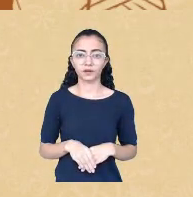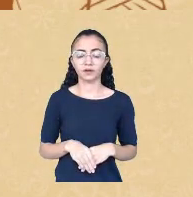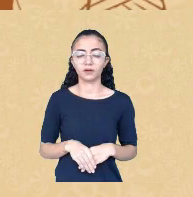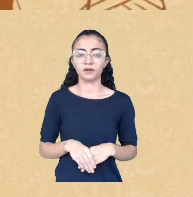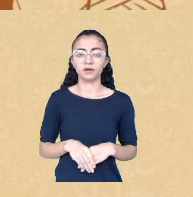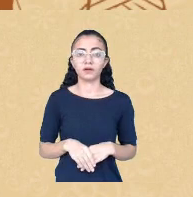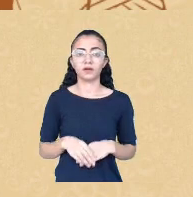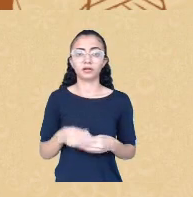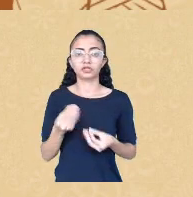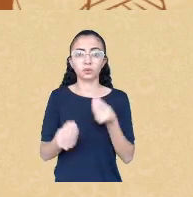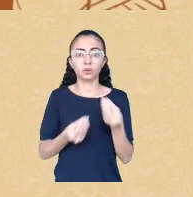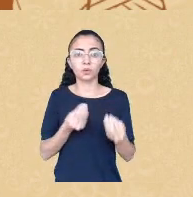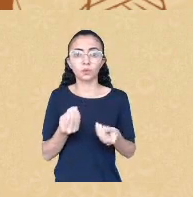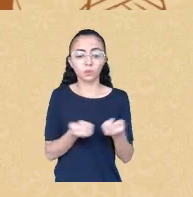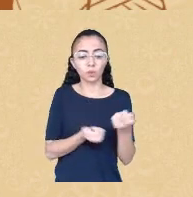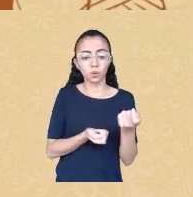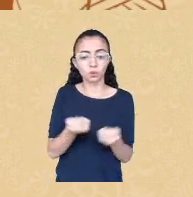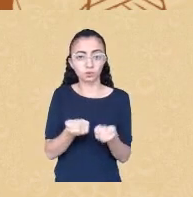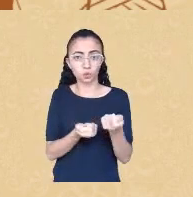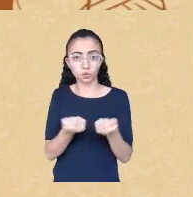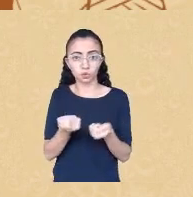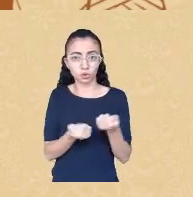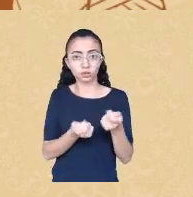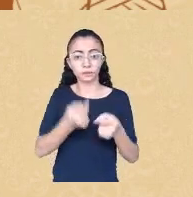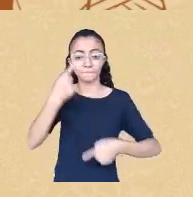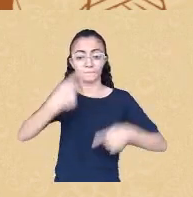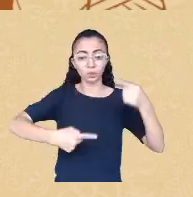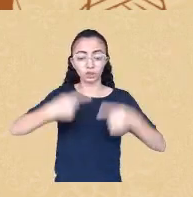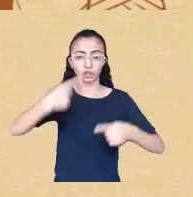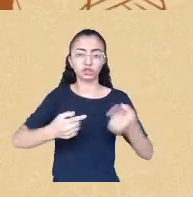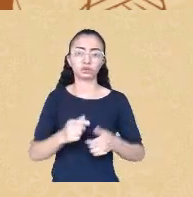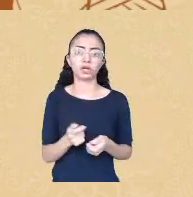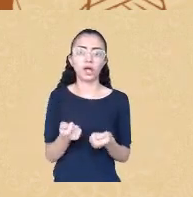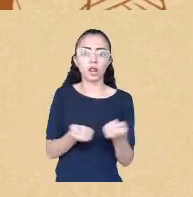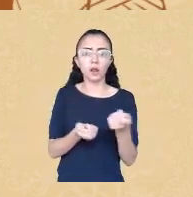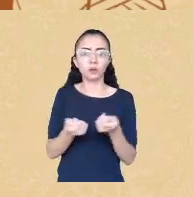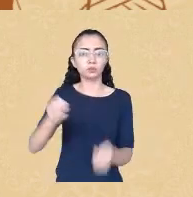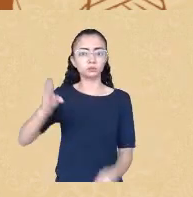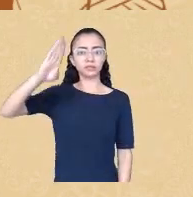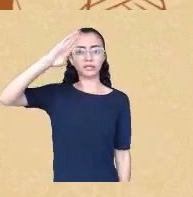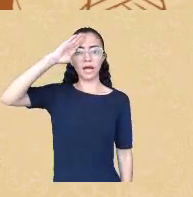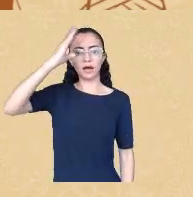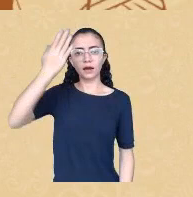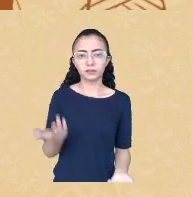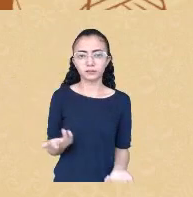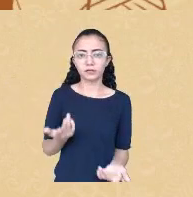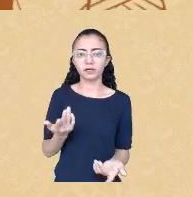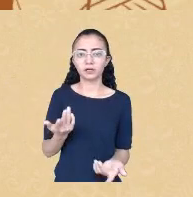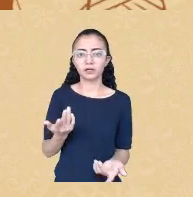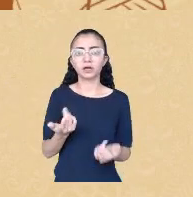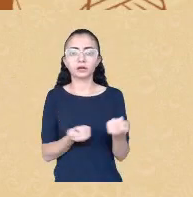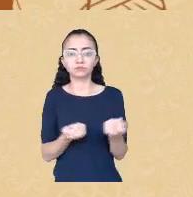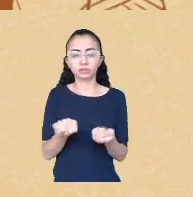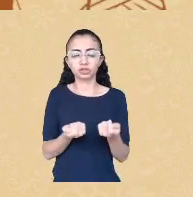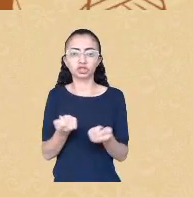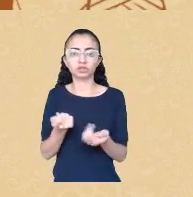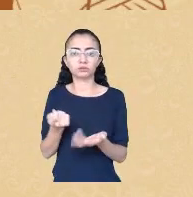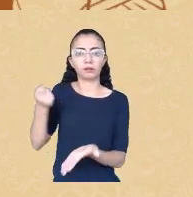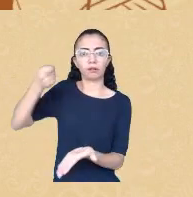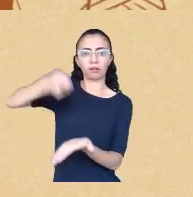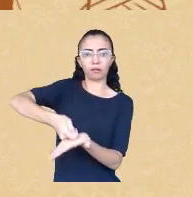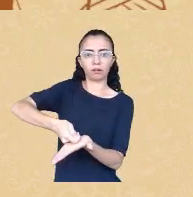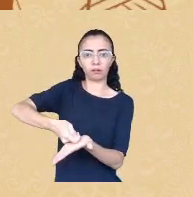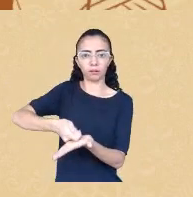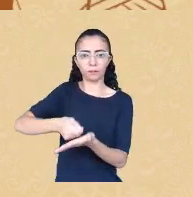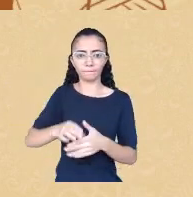né, dos regimes militares, dos regimes ditatoriais, de forma geral, no Brasil. Particularmente, eu marquei aí a